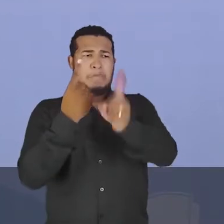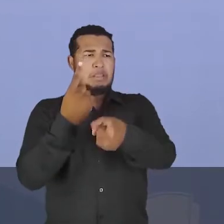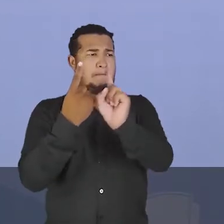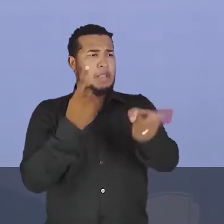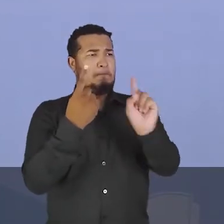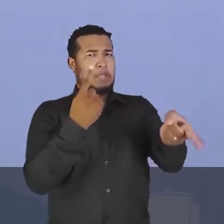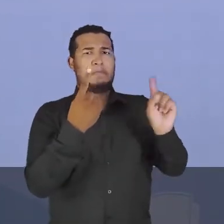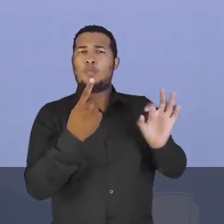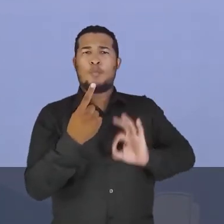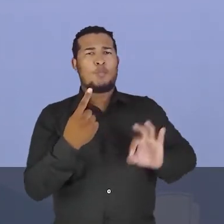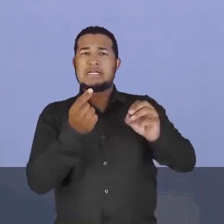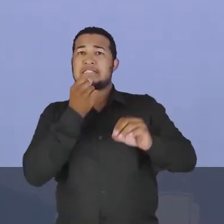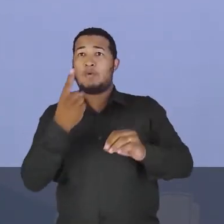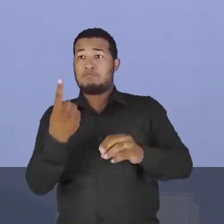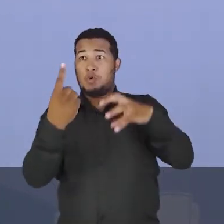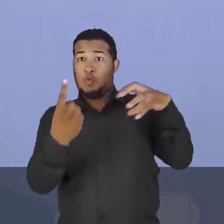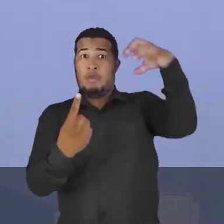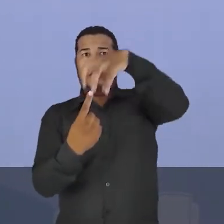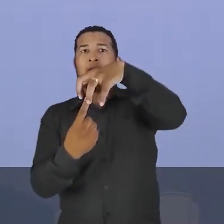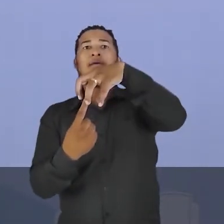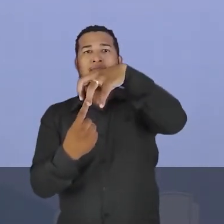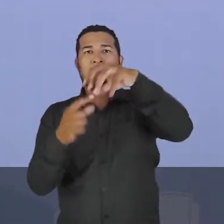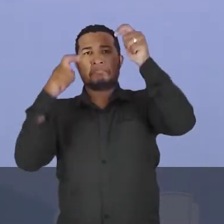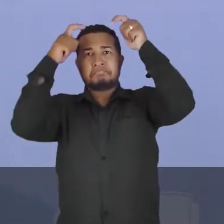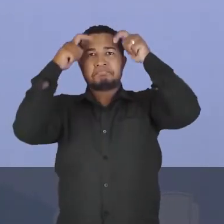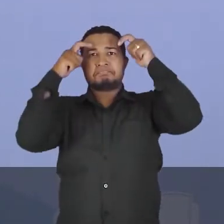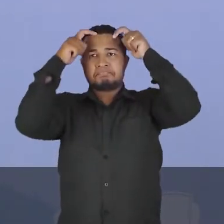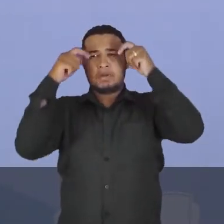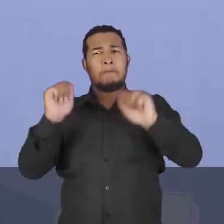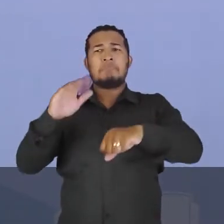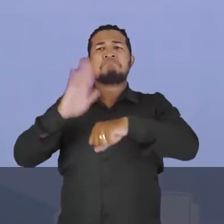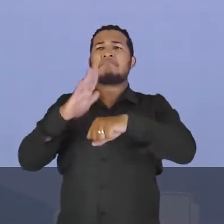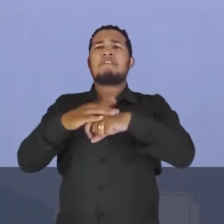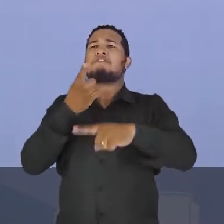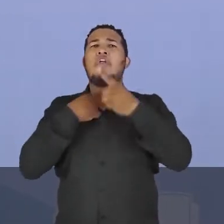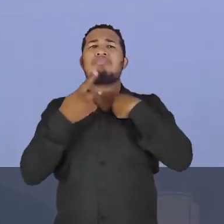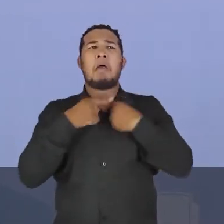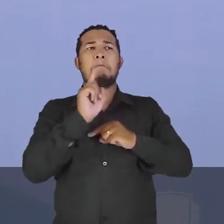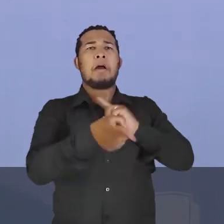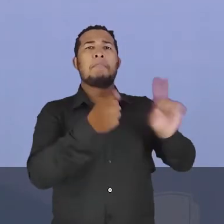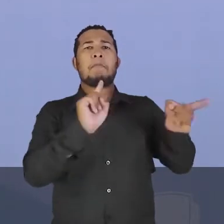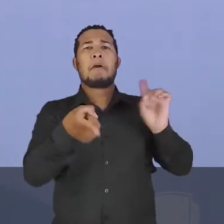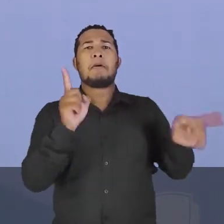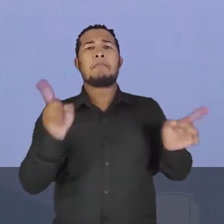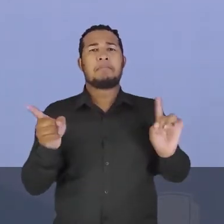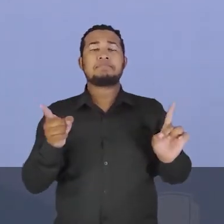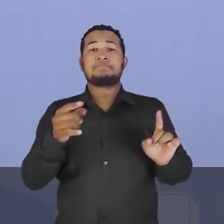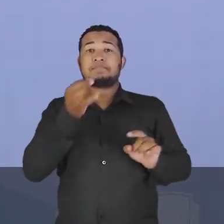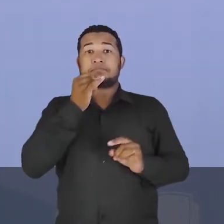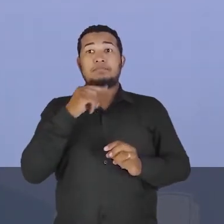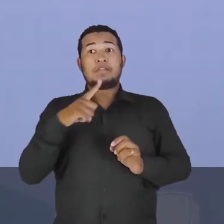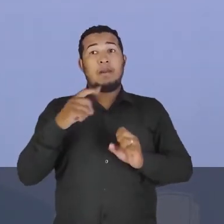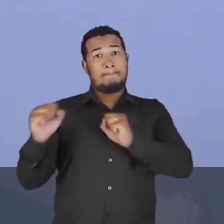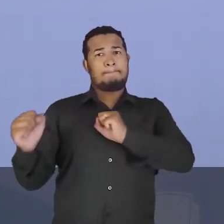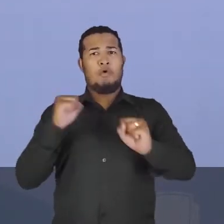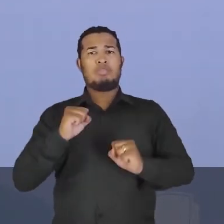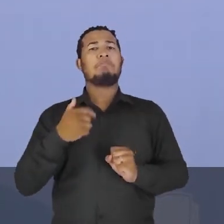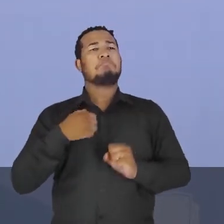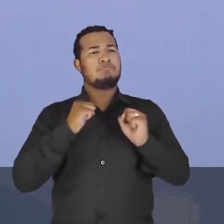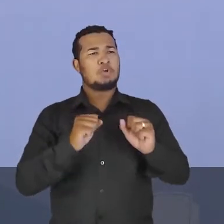antes um monarca, um rei absolutista que ele poderia fazer aquilo que ele quisesse. No caso, ele tinha poder para fazer tudo,